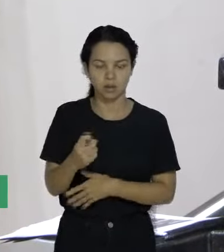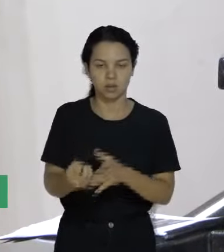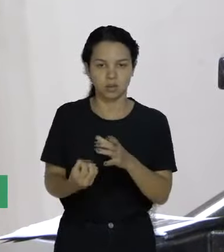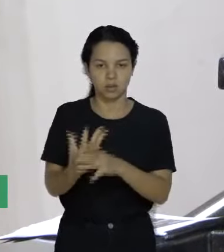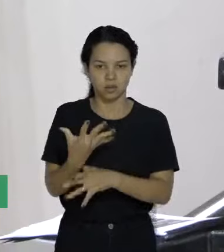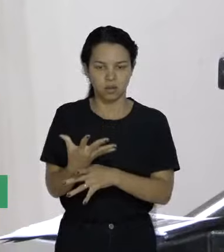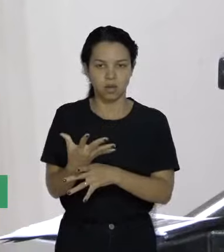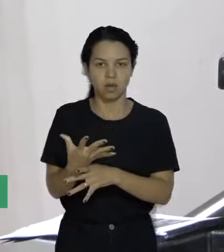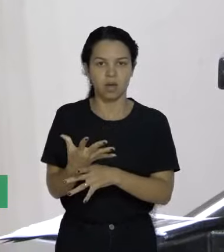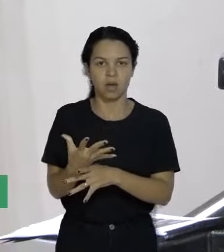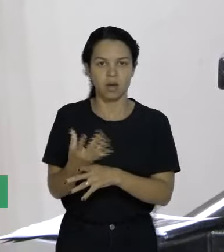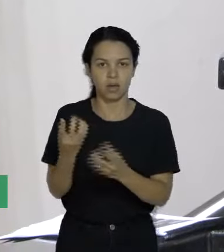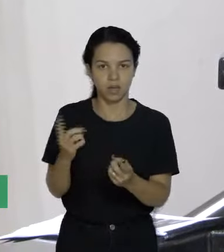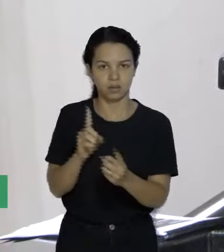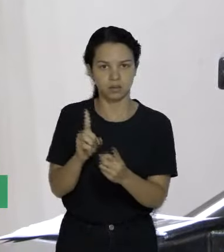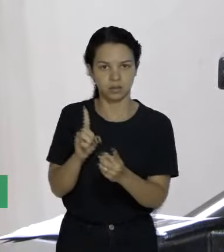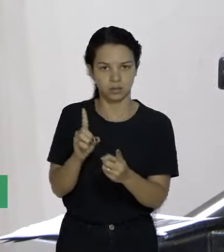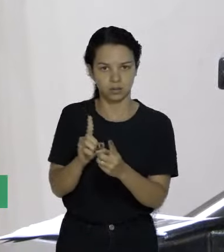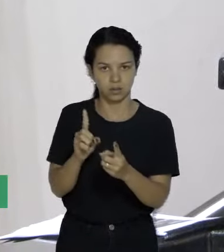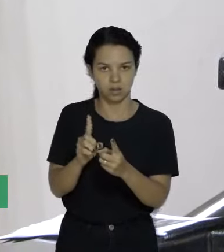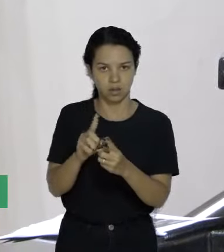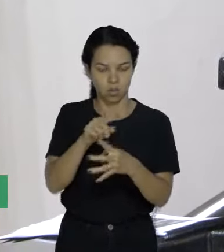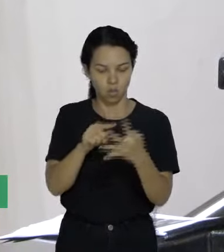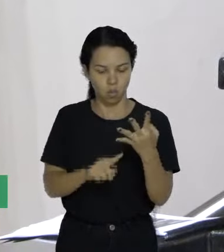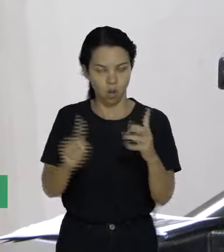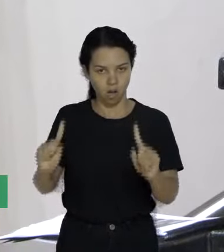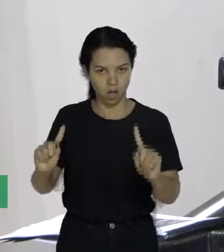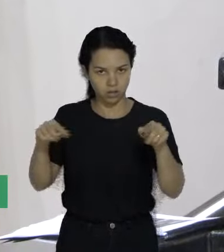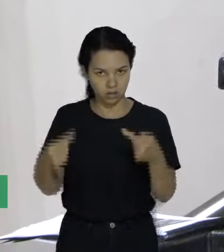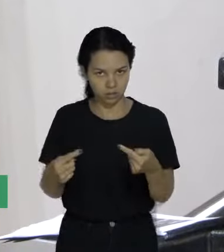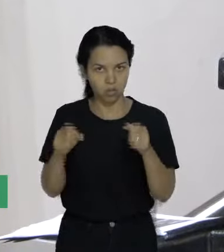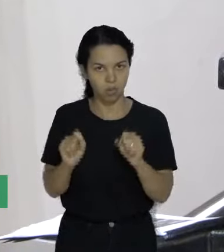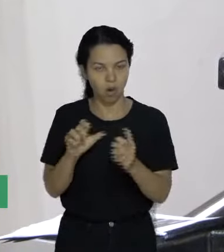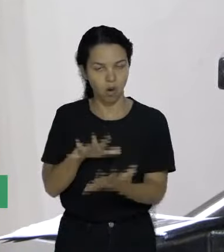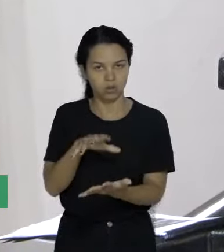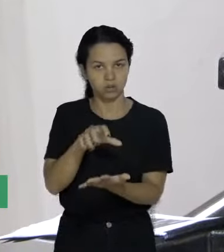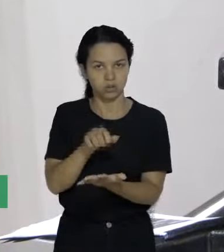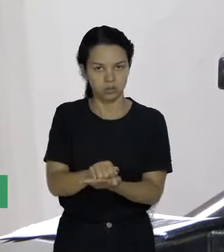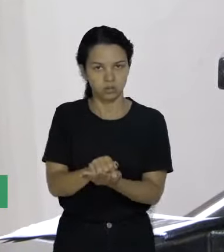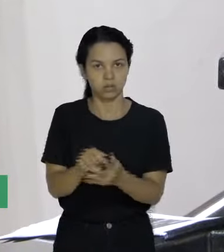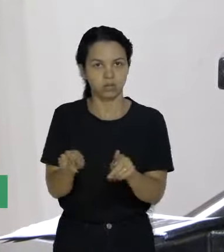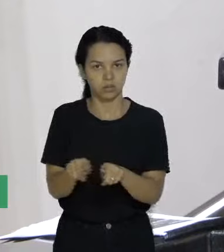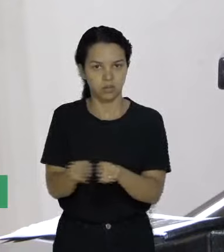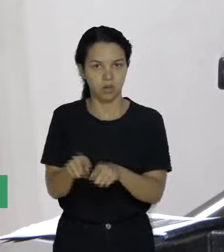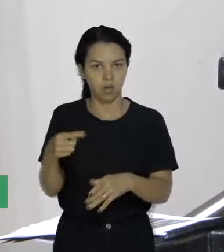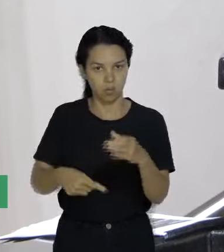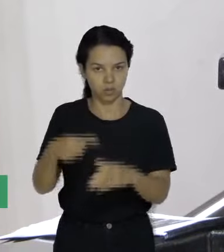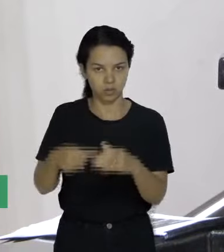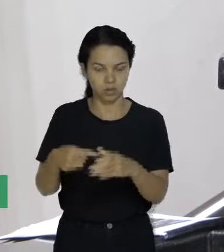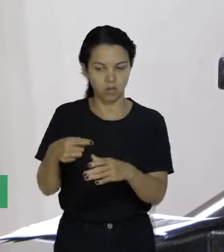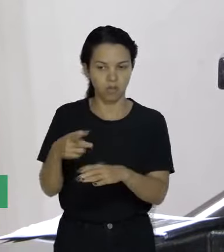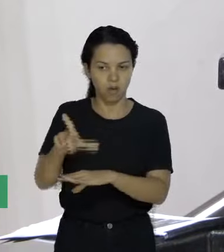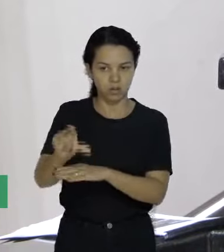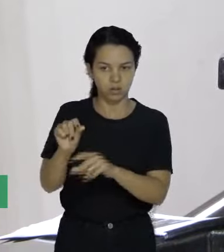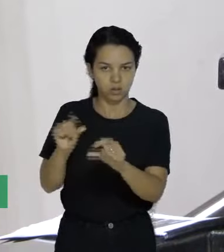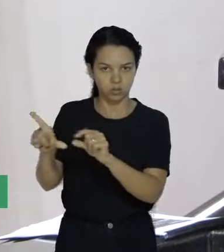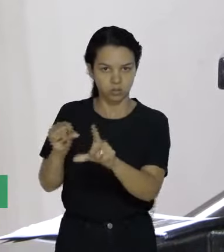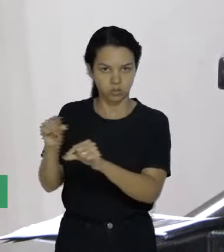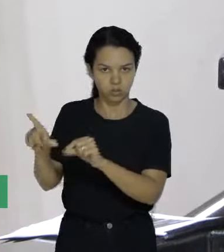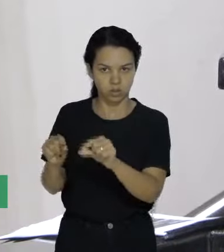atender algum desses quatro desafios vai poder se inscrever e uma comissão vai selecionar é o